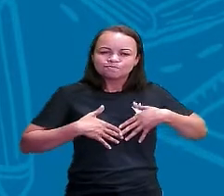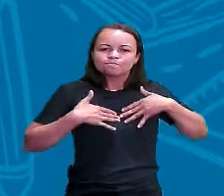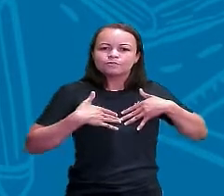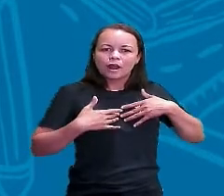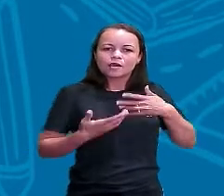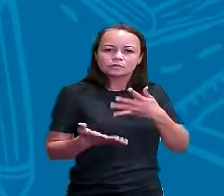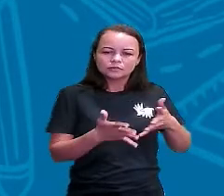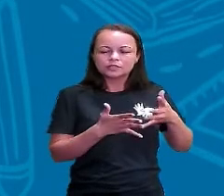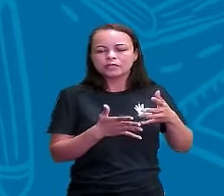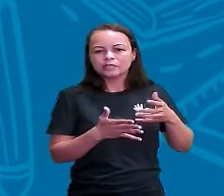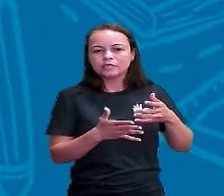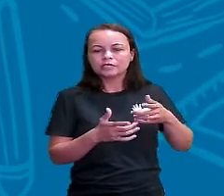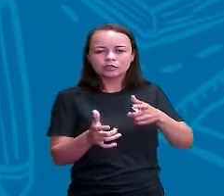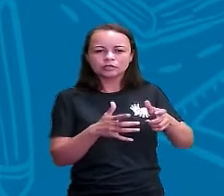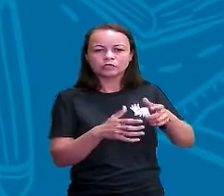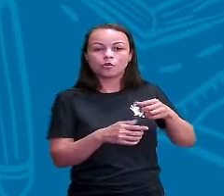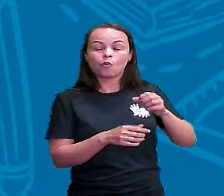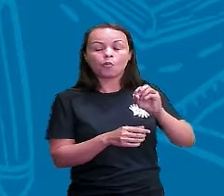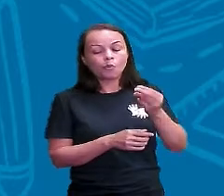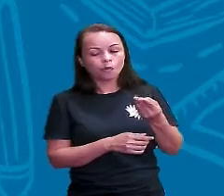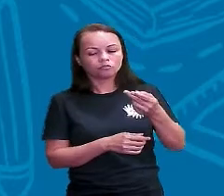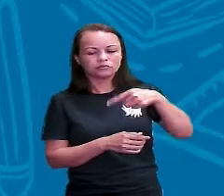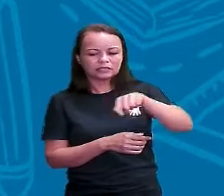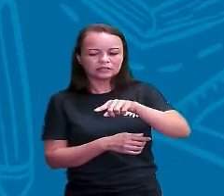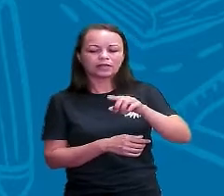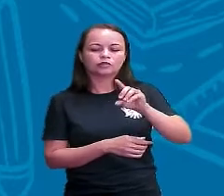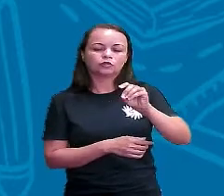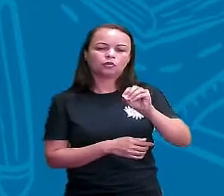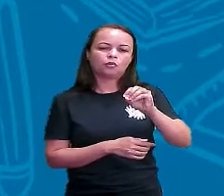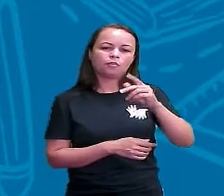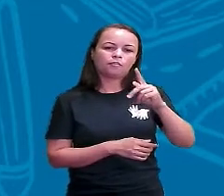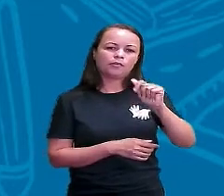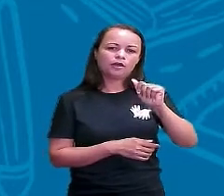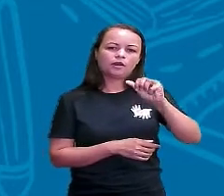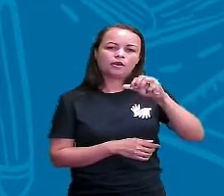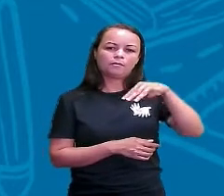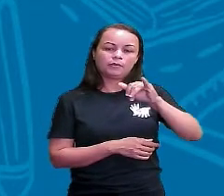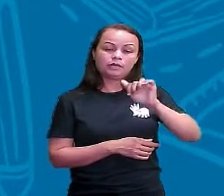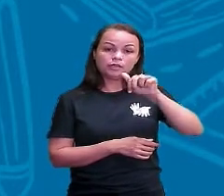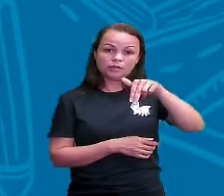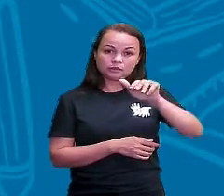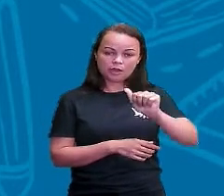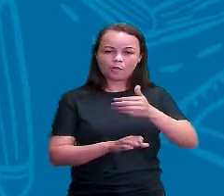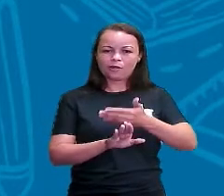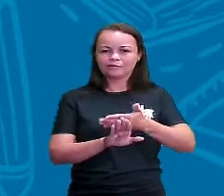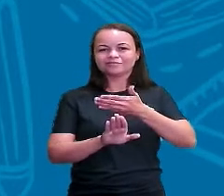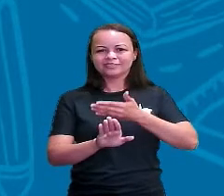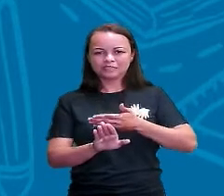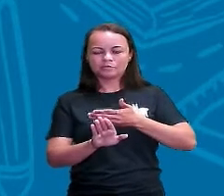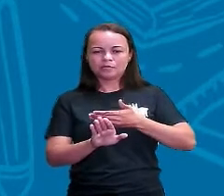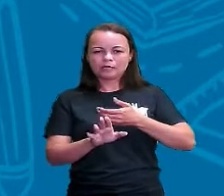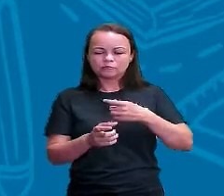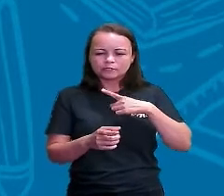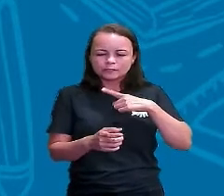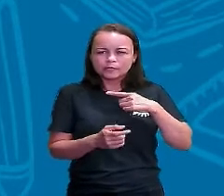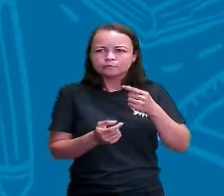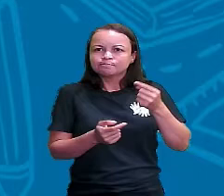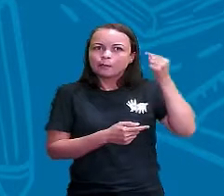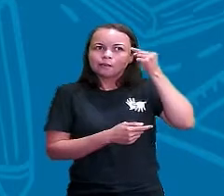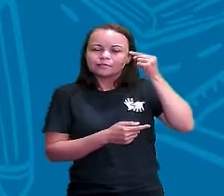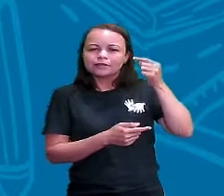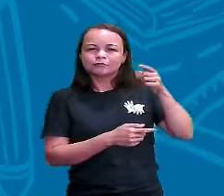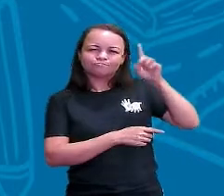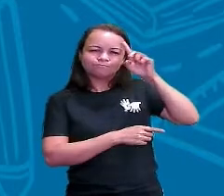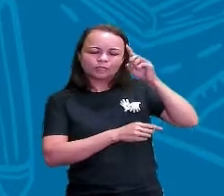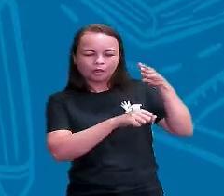liberando dopamina por antecipação. Vê que coisa interessante. Tem uma autora muito famosa, Suzana Herculano Ozel, que é